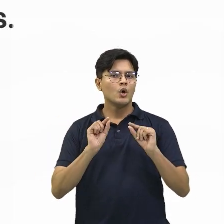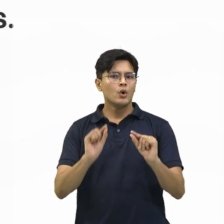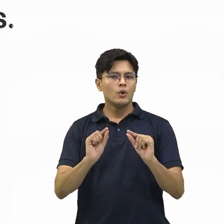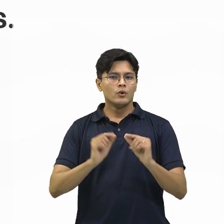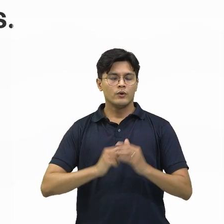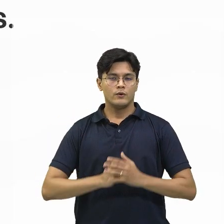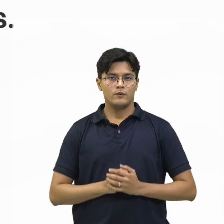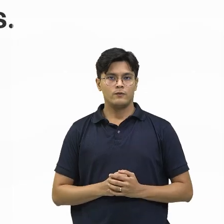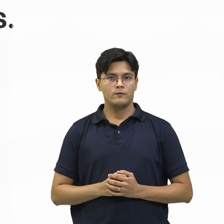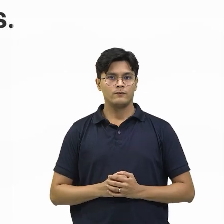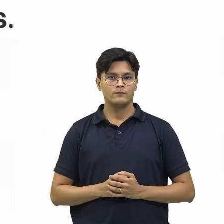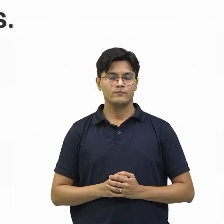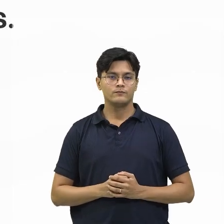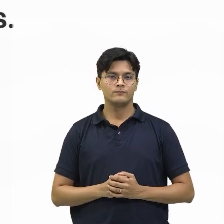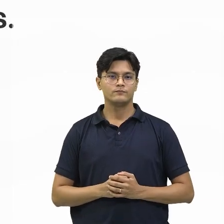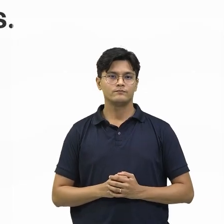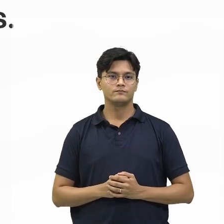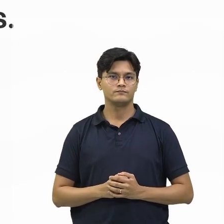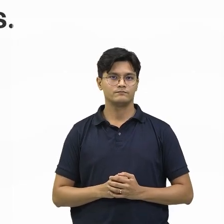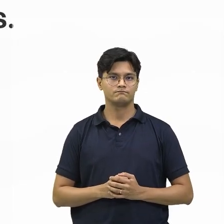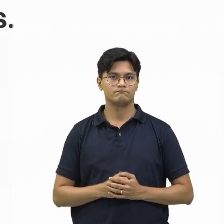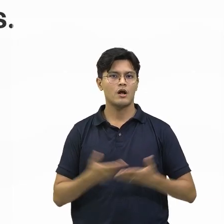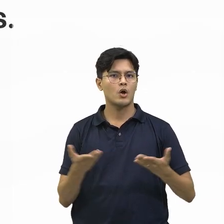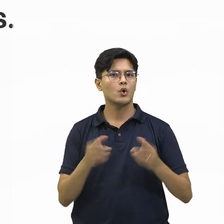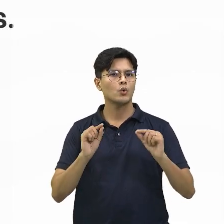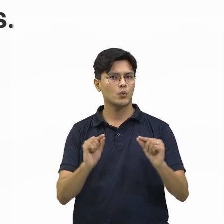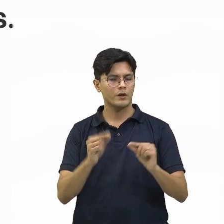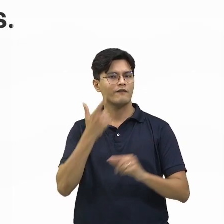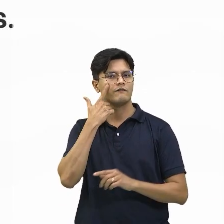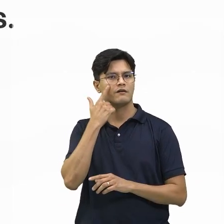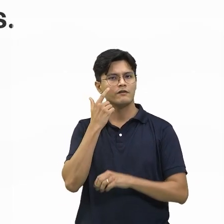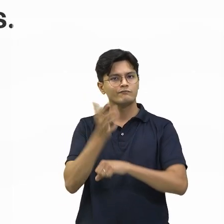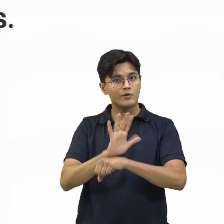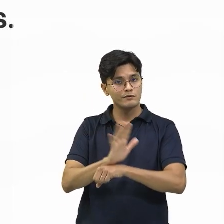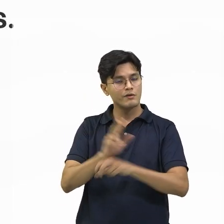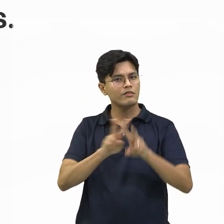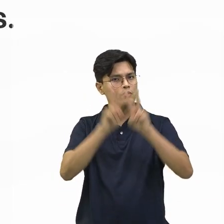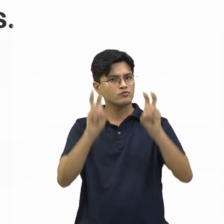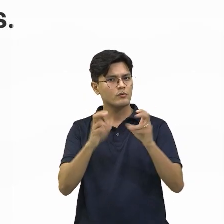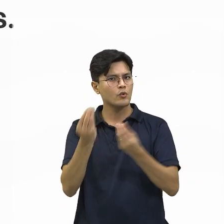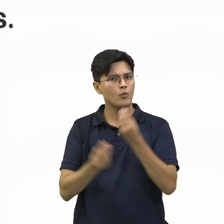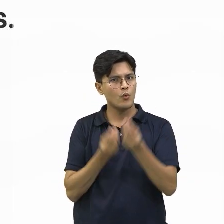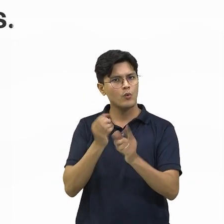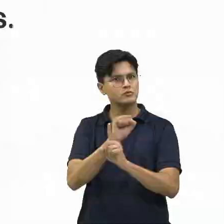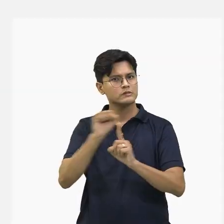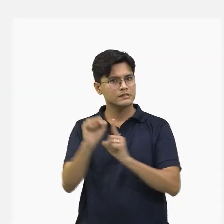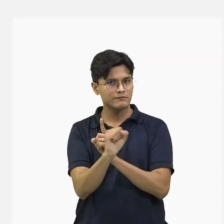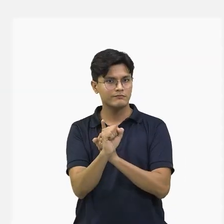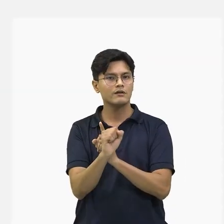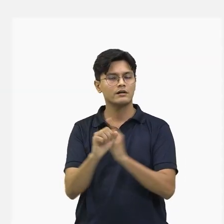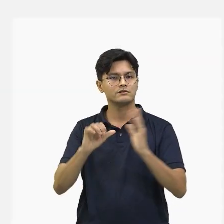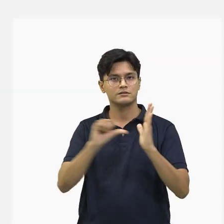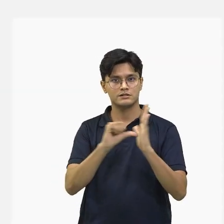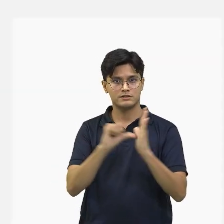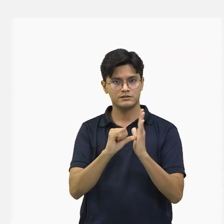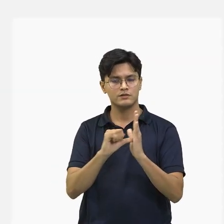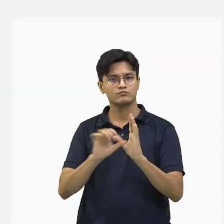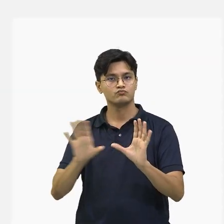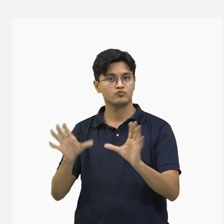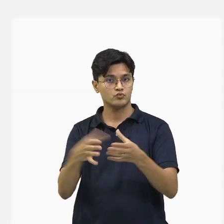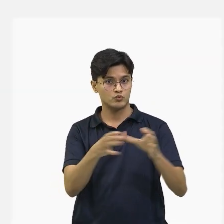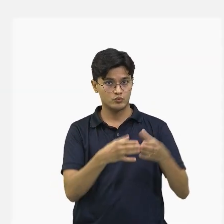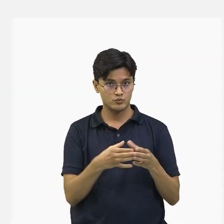com uma animação a respeito da sociedade ateniense. Os grupos sociais